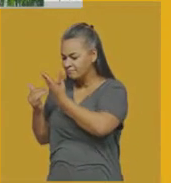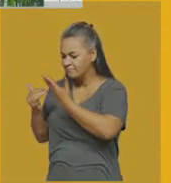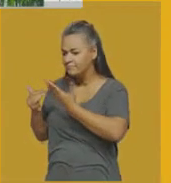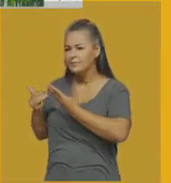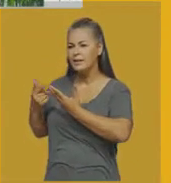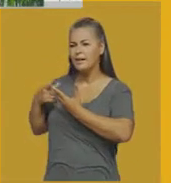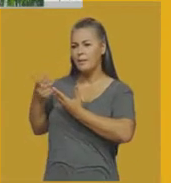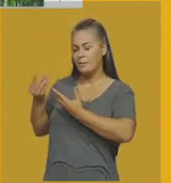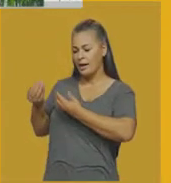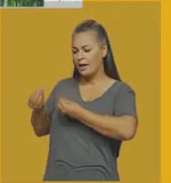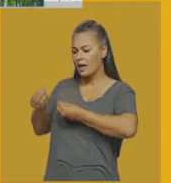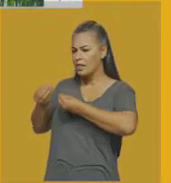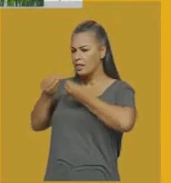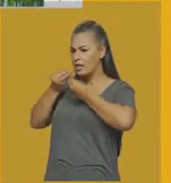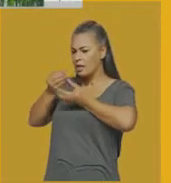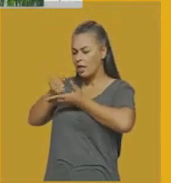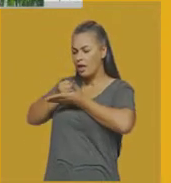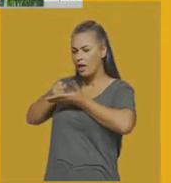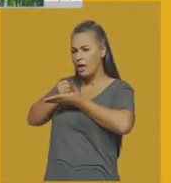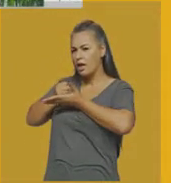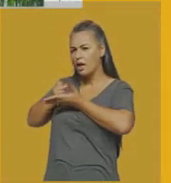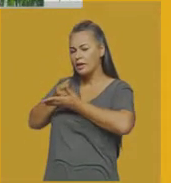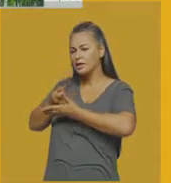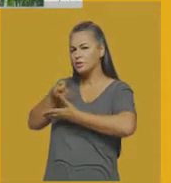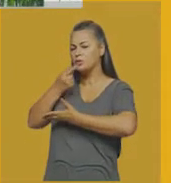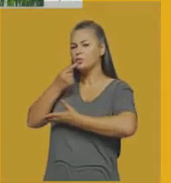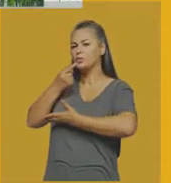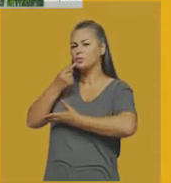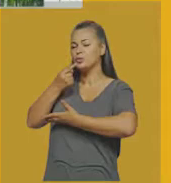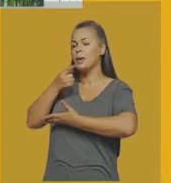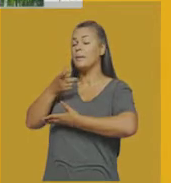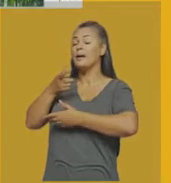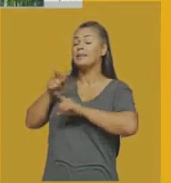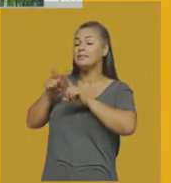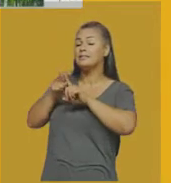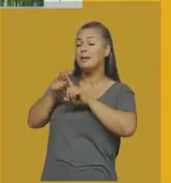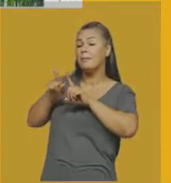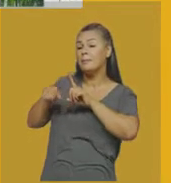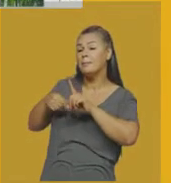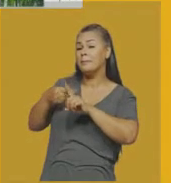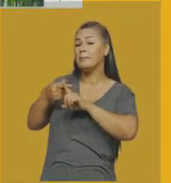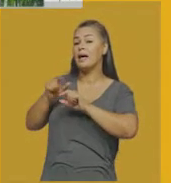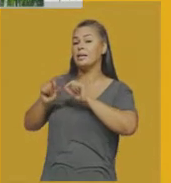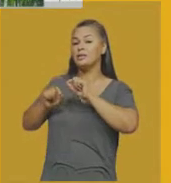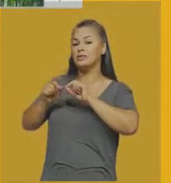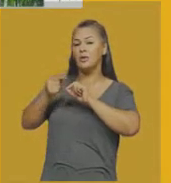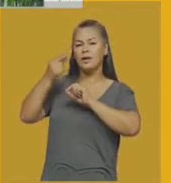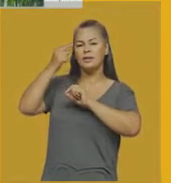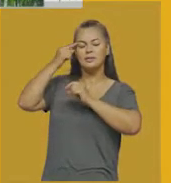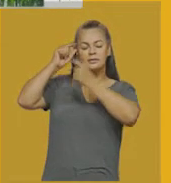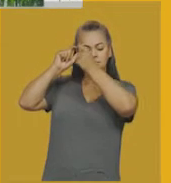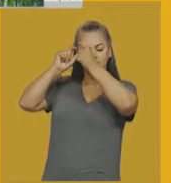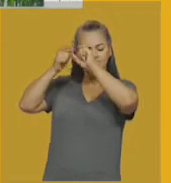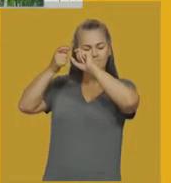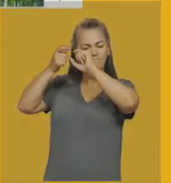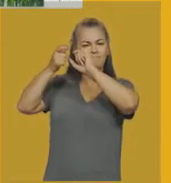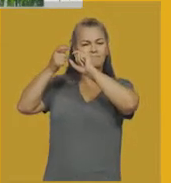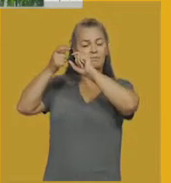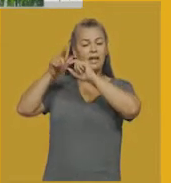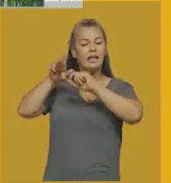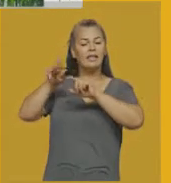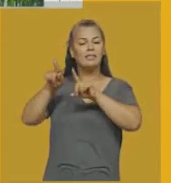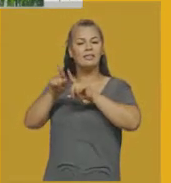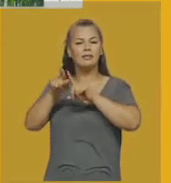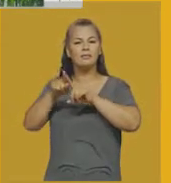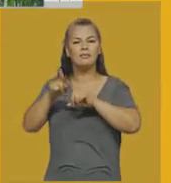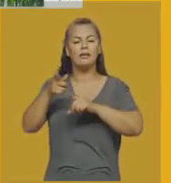tratar doenças, tá? Para alterar a mente, muitas vezes em rituais, em cerimônias